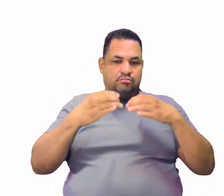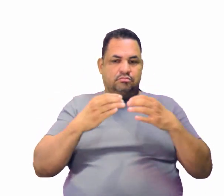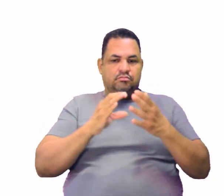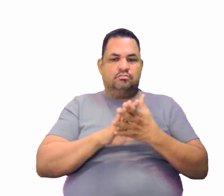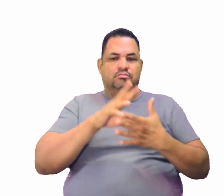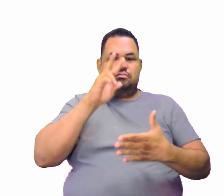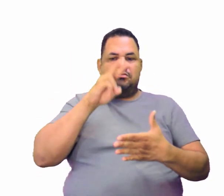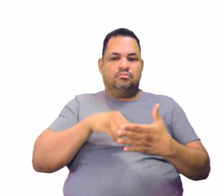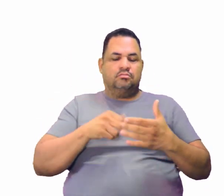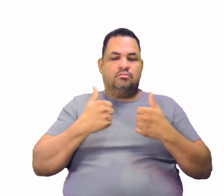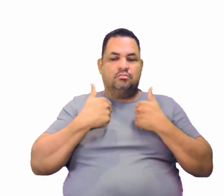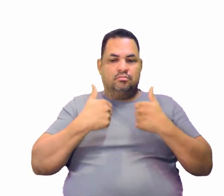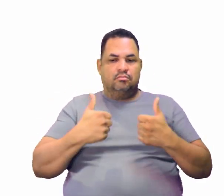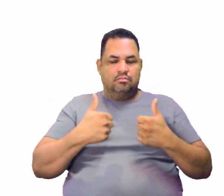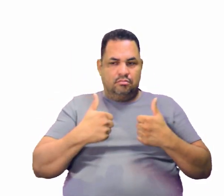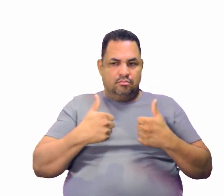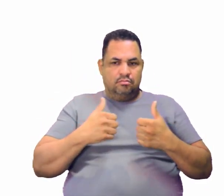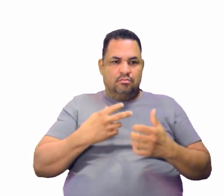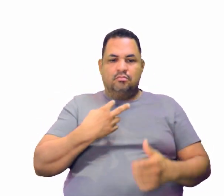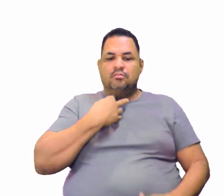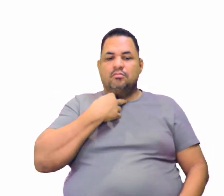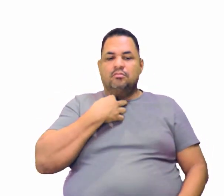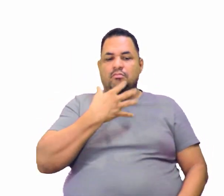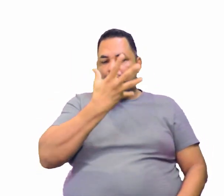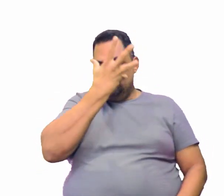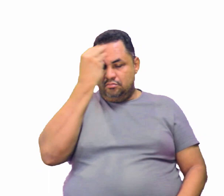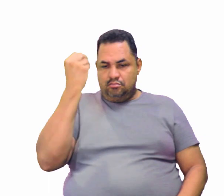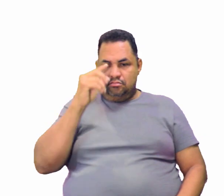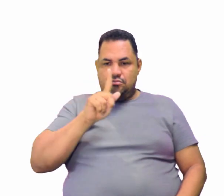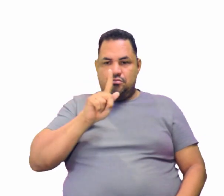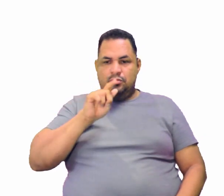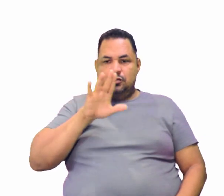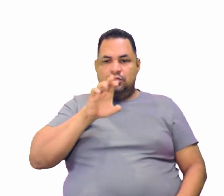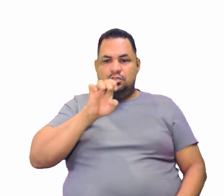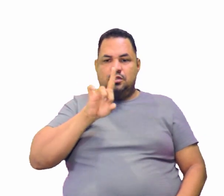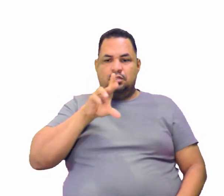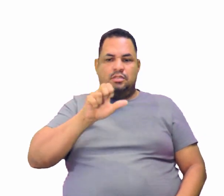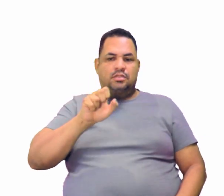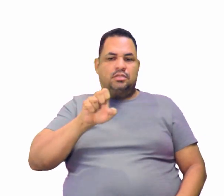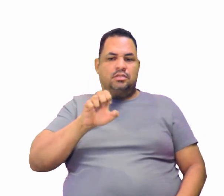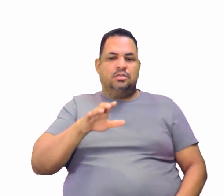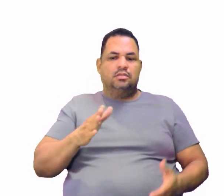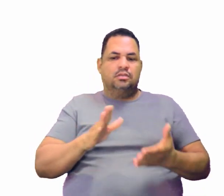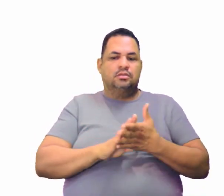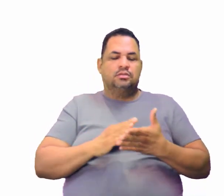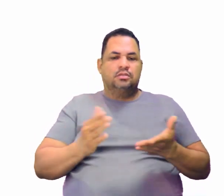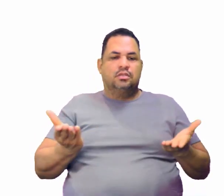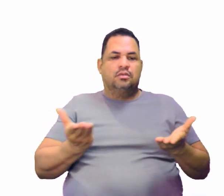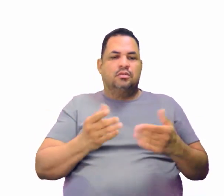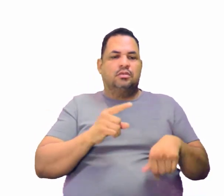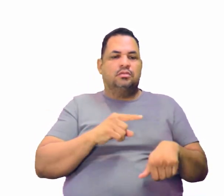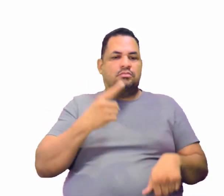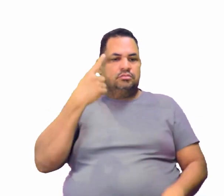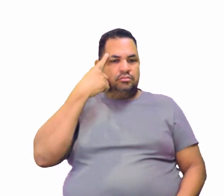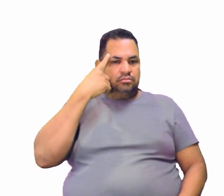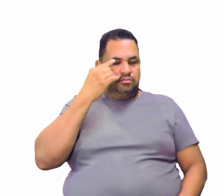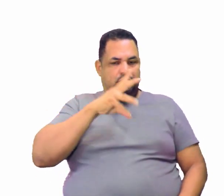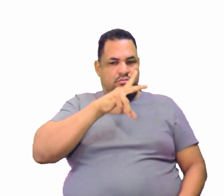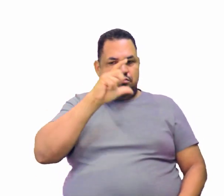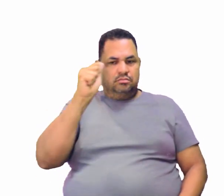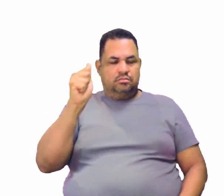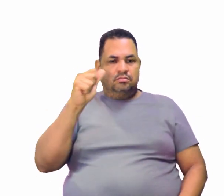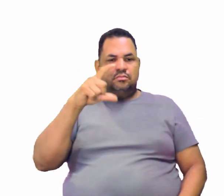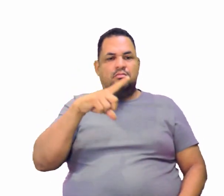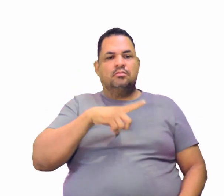leitura. Belezinha? Não esqueça também, professora Gisele, tá certo? E vamos ao nosso pensamento do dia. Nós temos aqui